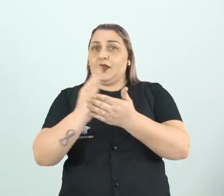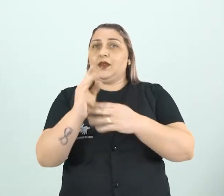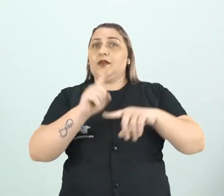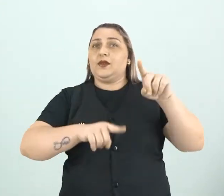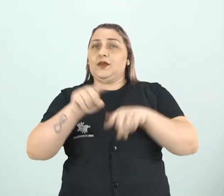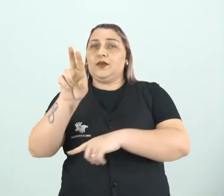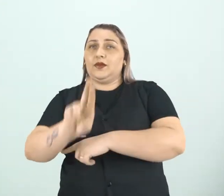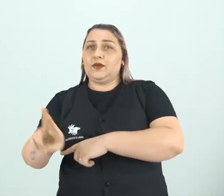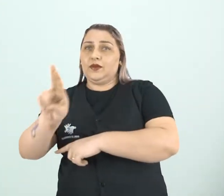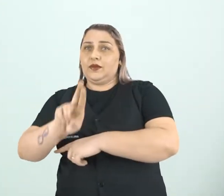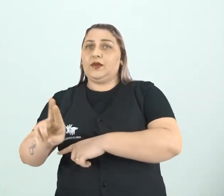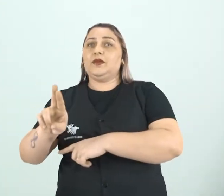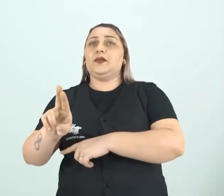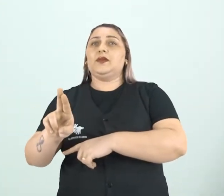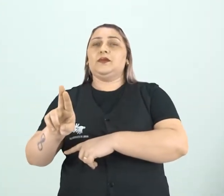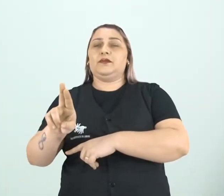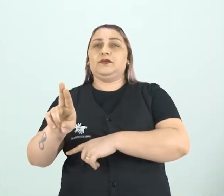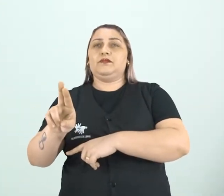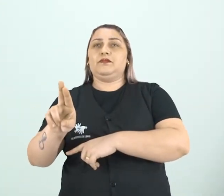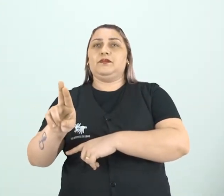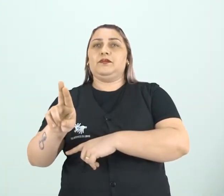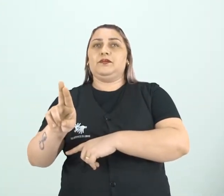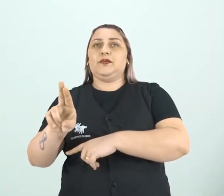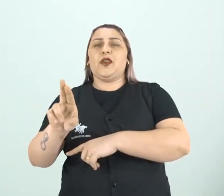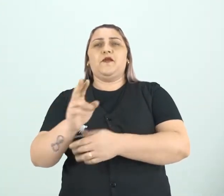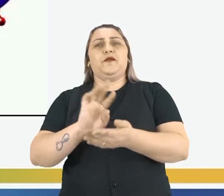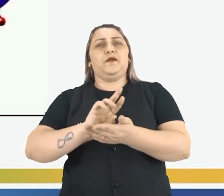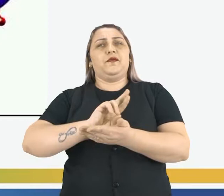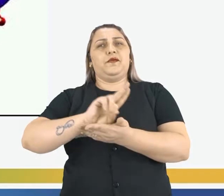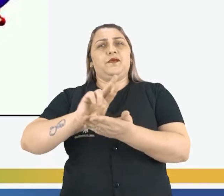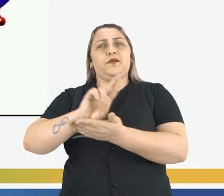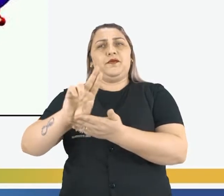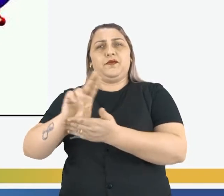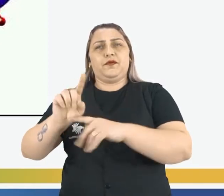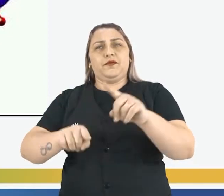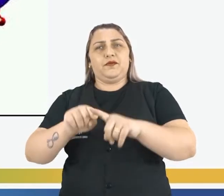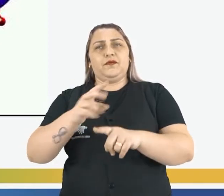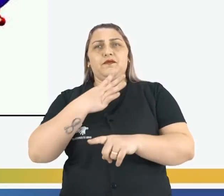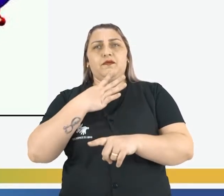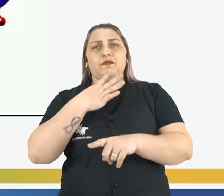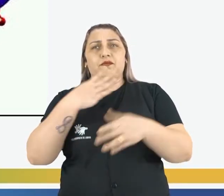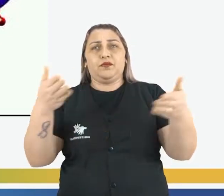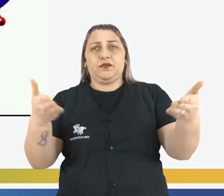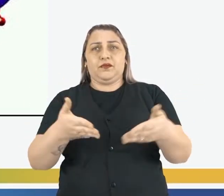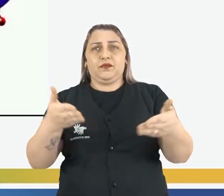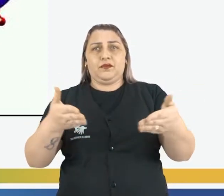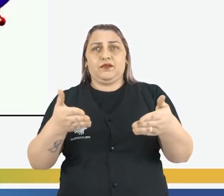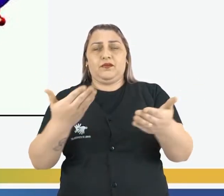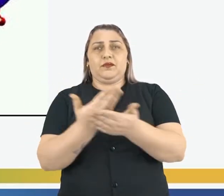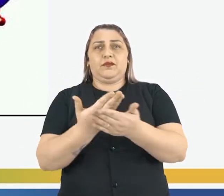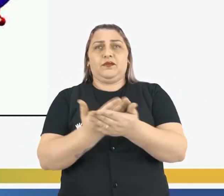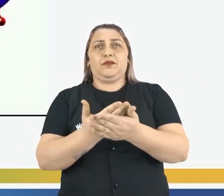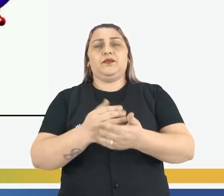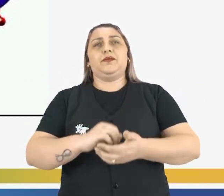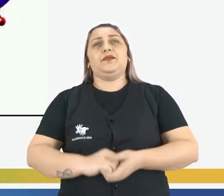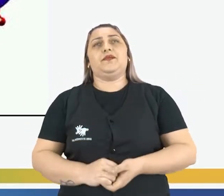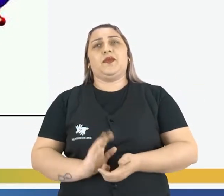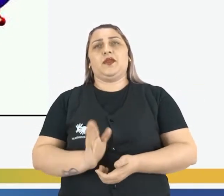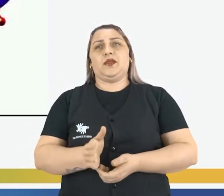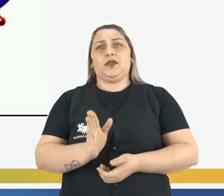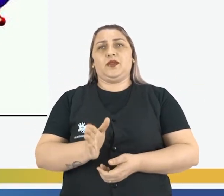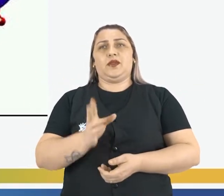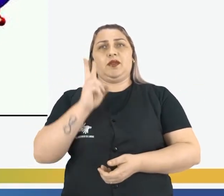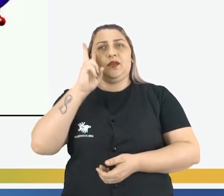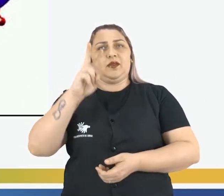instrumentos utilizados para medir o tempo. Nós temos aí vários instrumentos que nós vamos conhecer durante esta aula. Vocês já viram